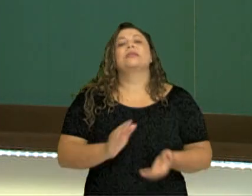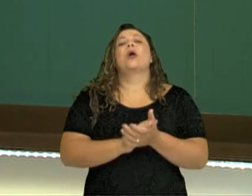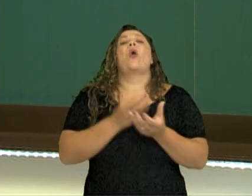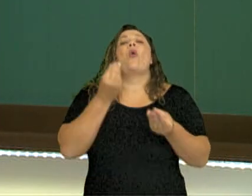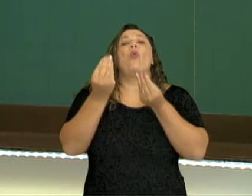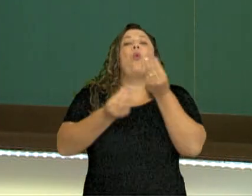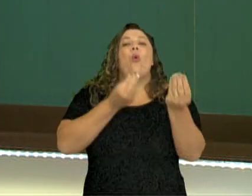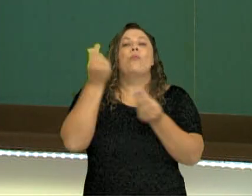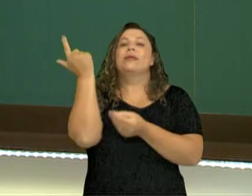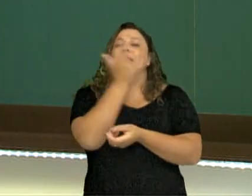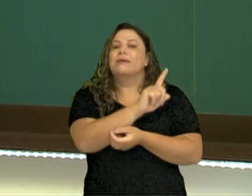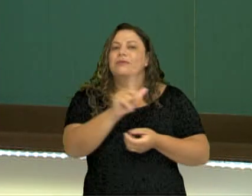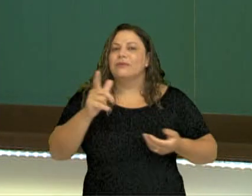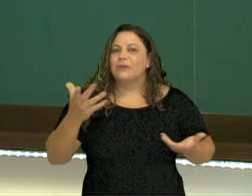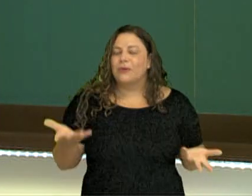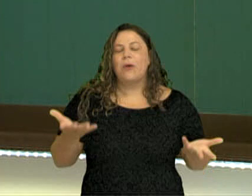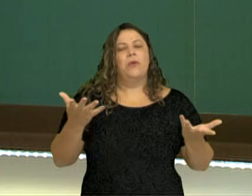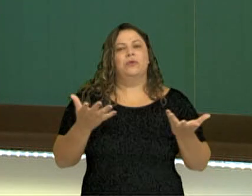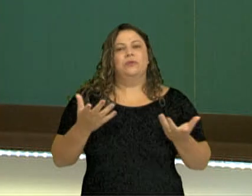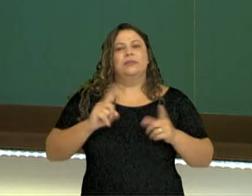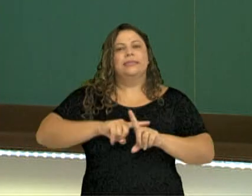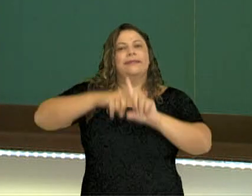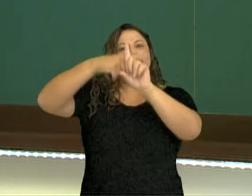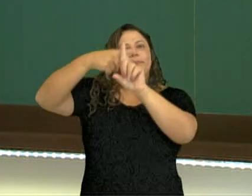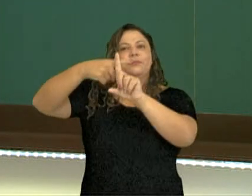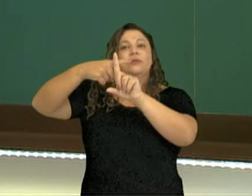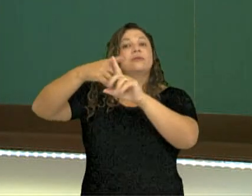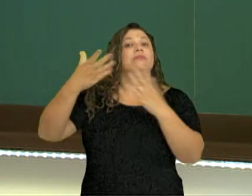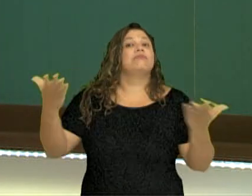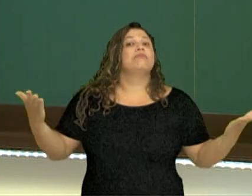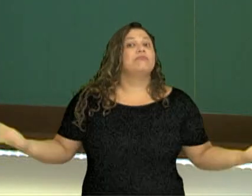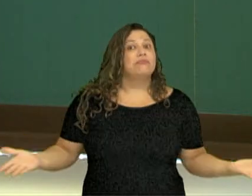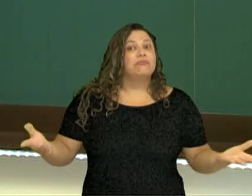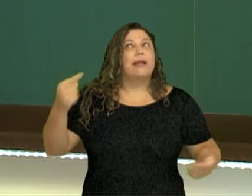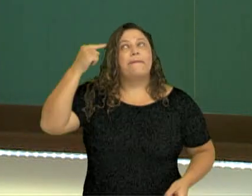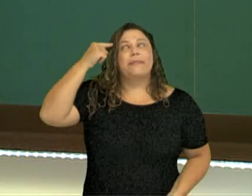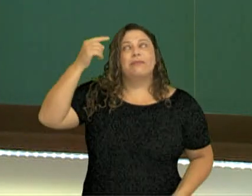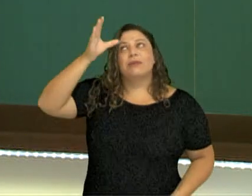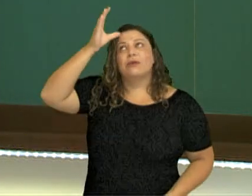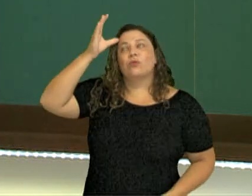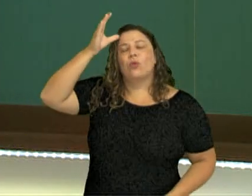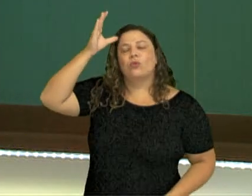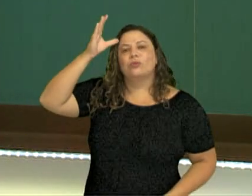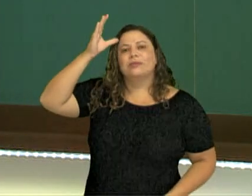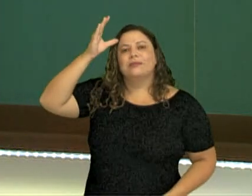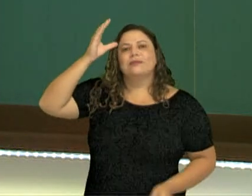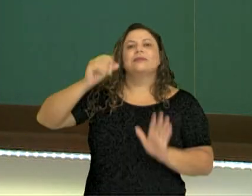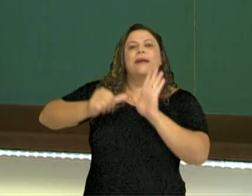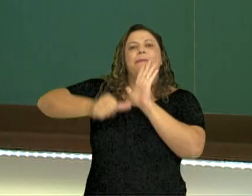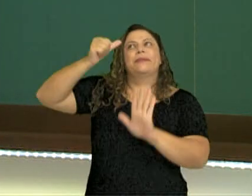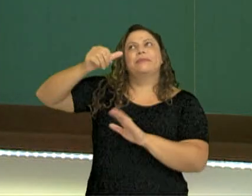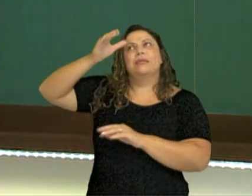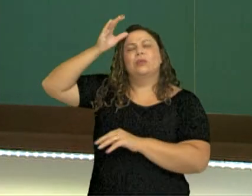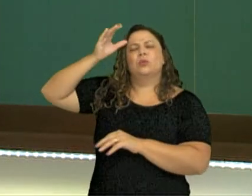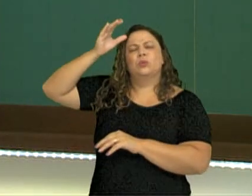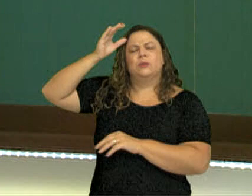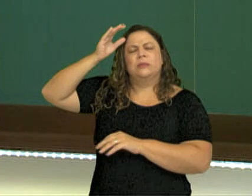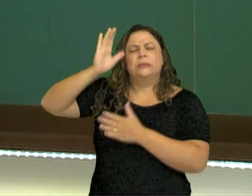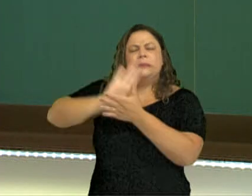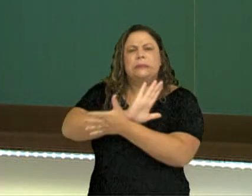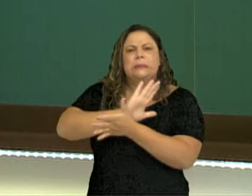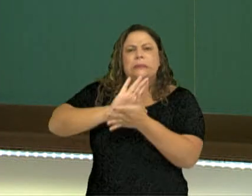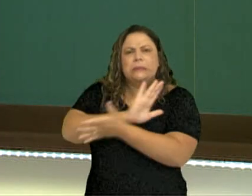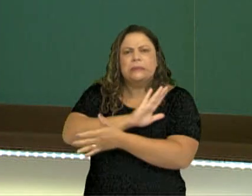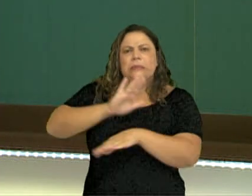desse endividamento? Então, primeira consciência de tomar consciência do que ela está endividada, se está gastando mais do que